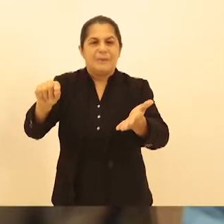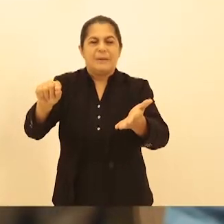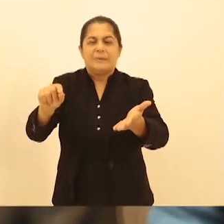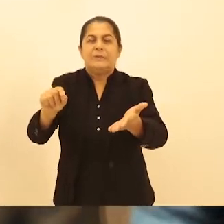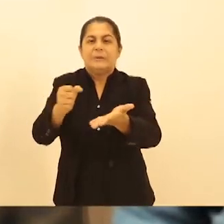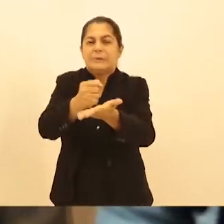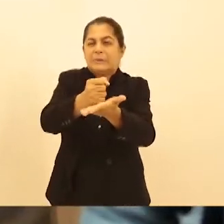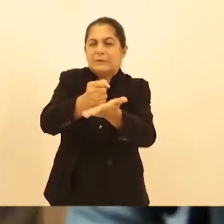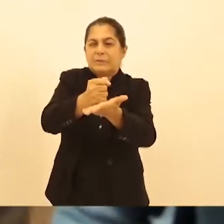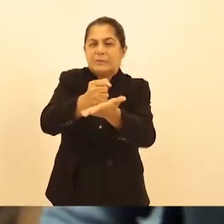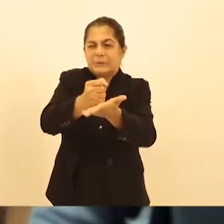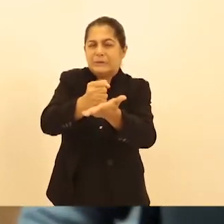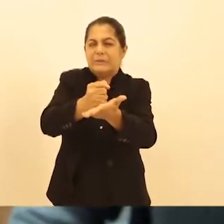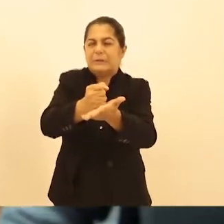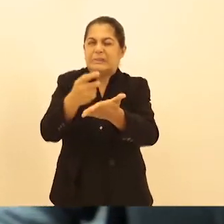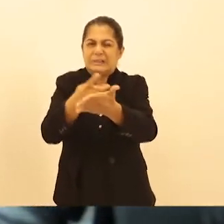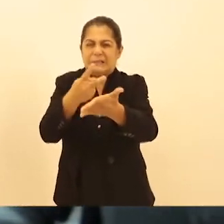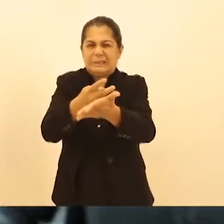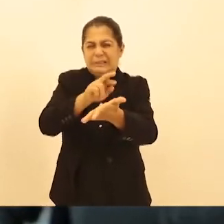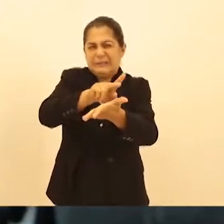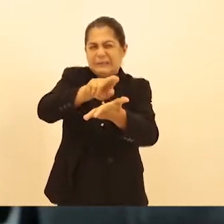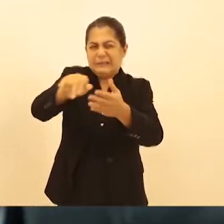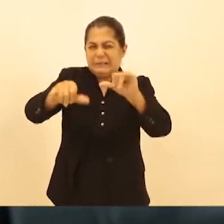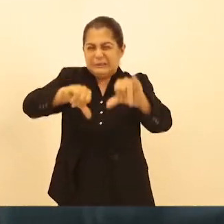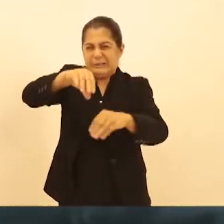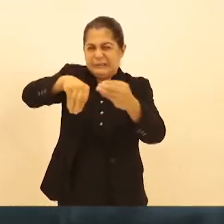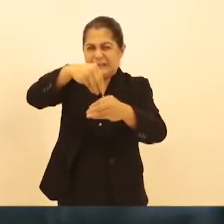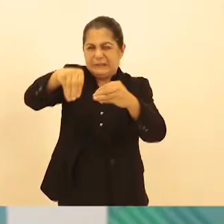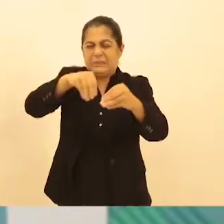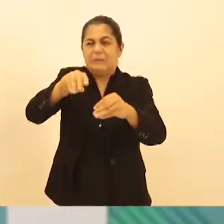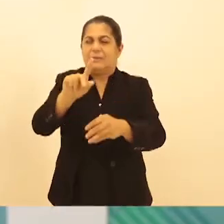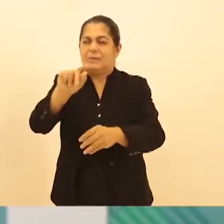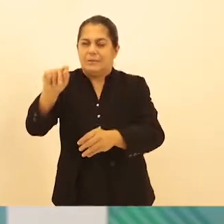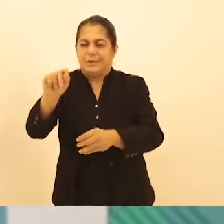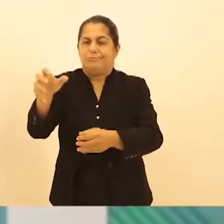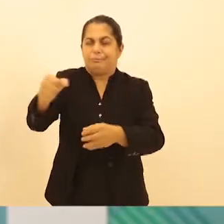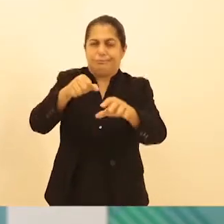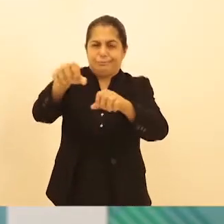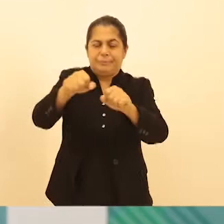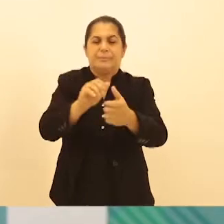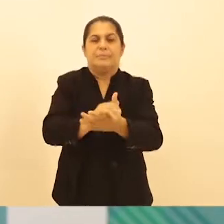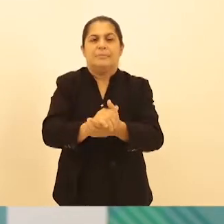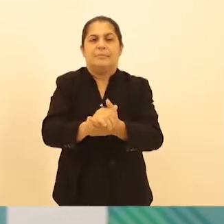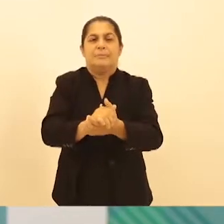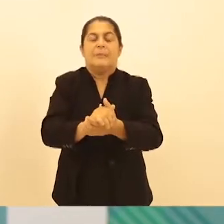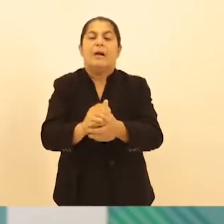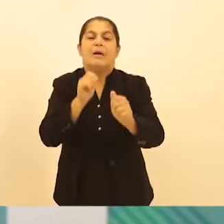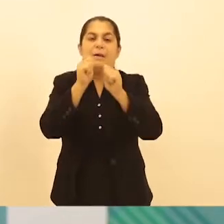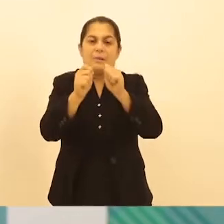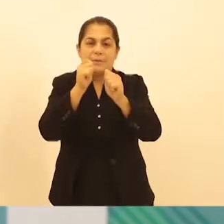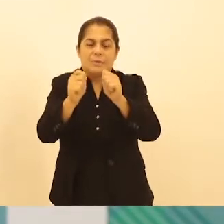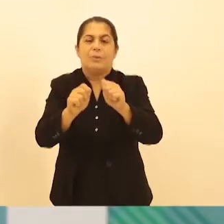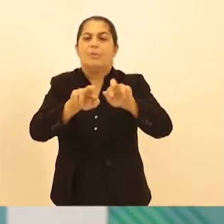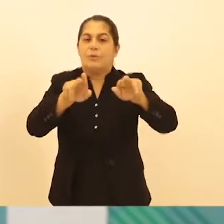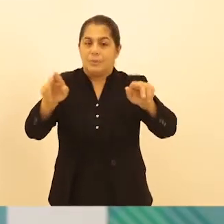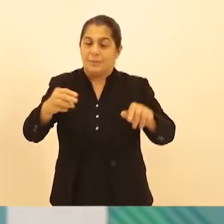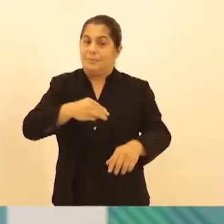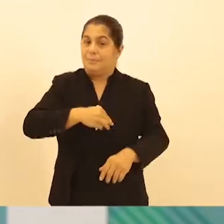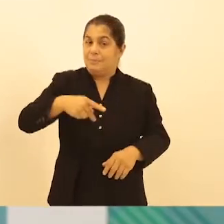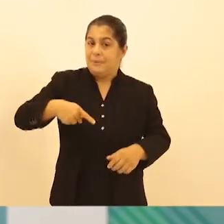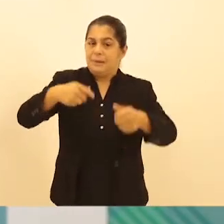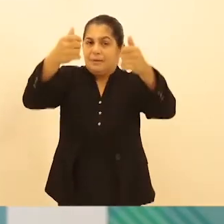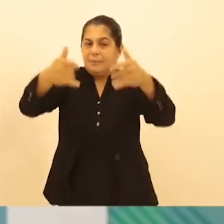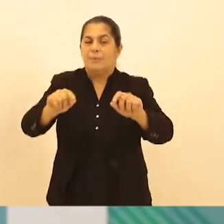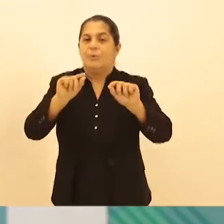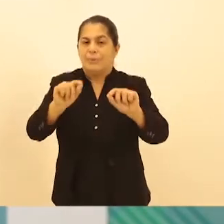mais de 100 medicamentos que apresentam problemas de qualidade também vai ver reportagens sobre o evento promovido pelo mc para